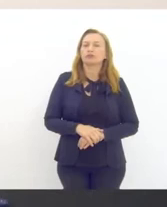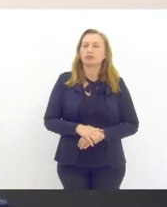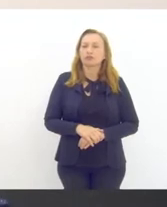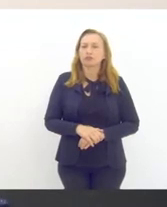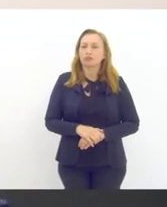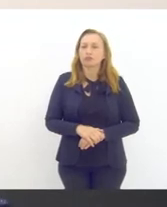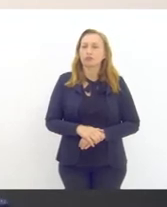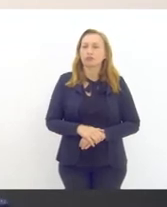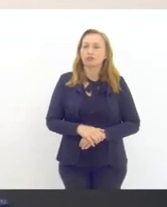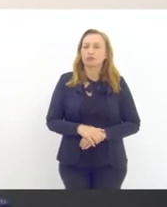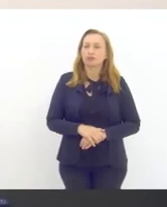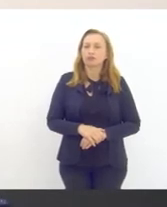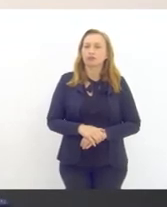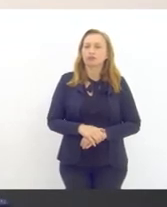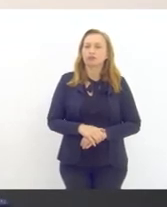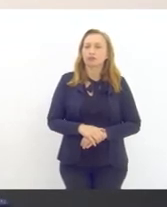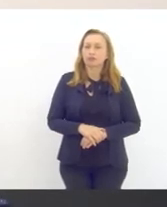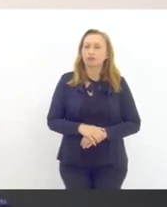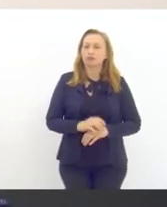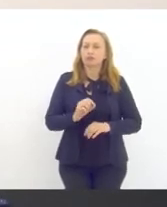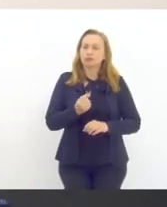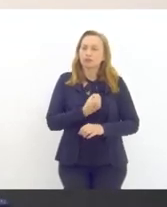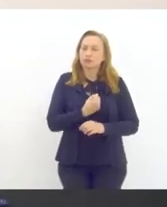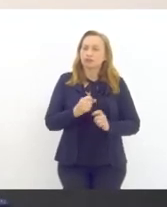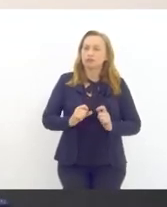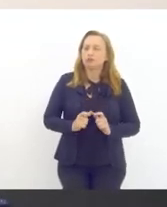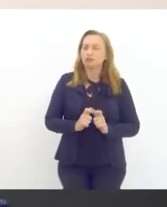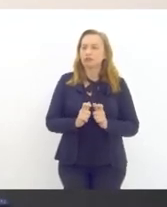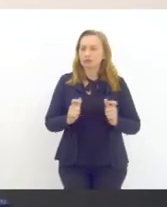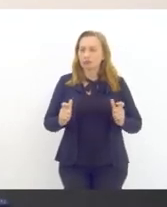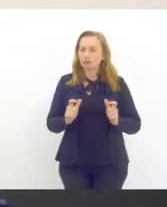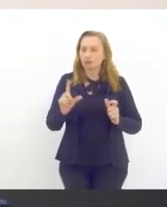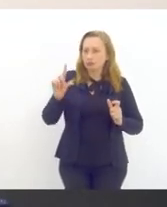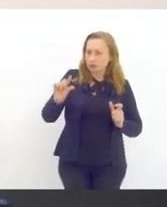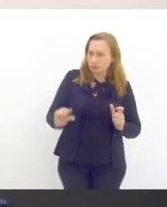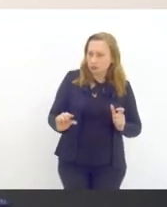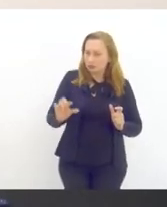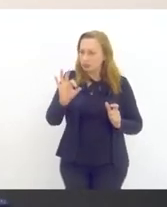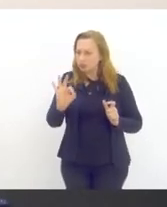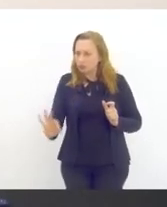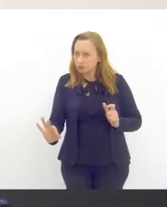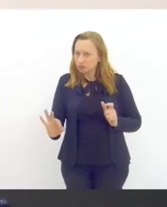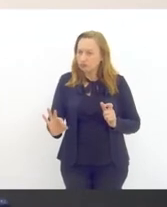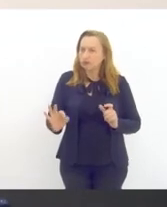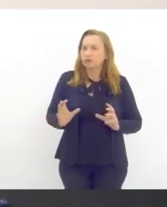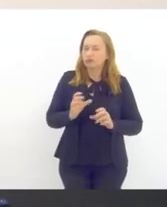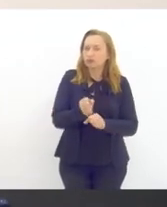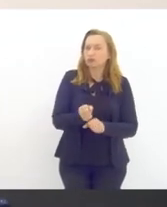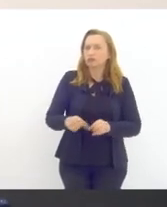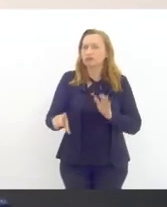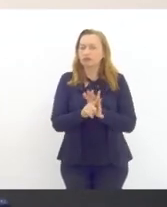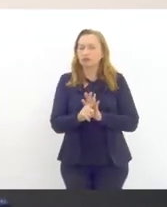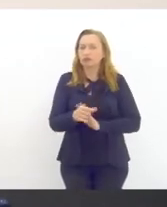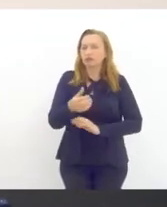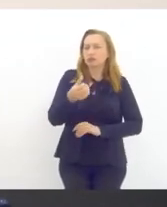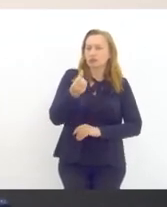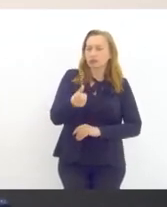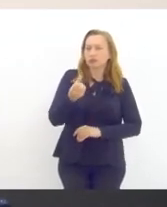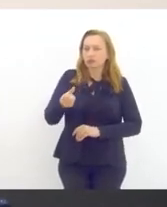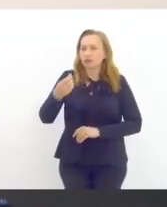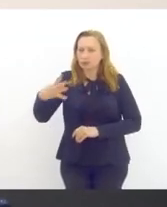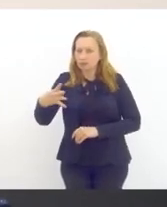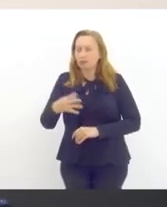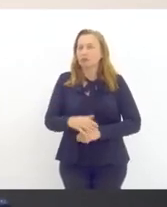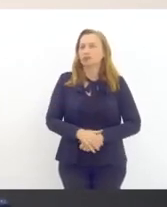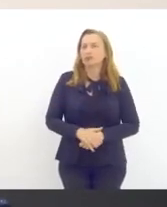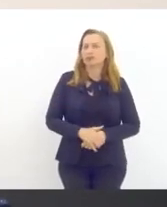inciso serão progressivamente aumentados com a respectiva diminuição dos percentuais calculados com base na Lei 2664 da seguinte forma.